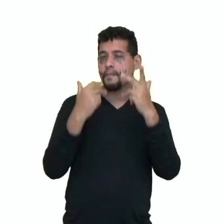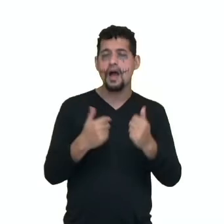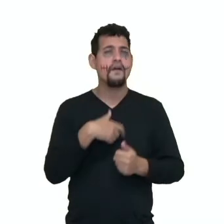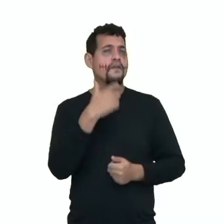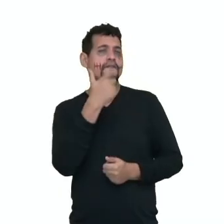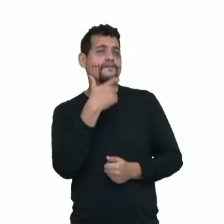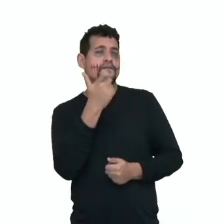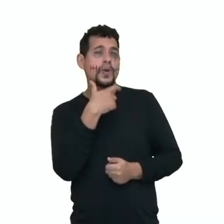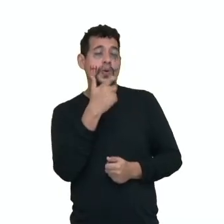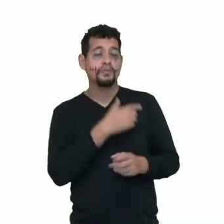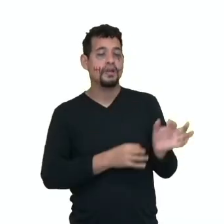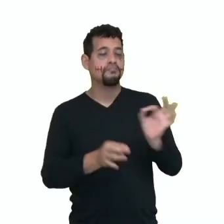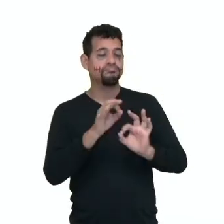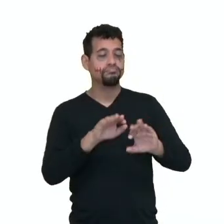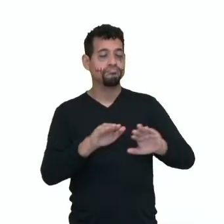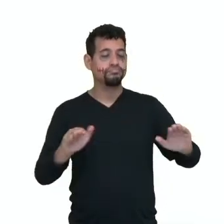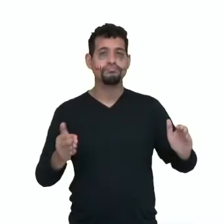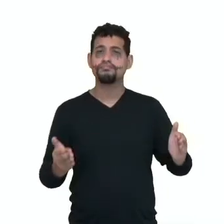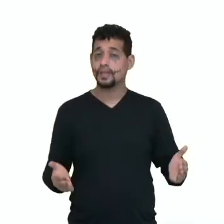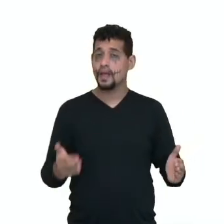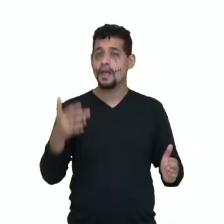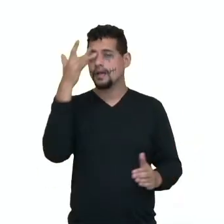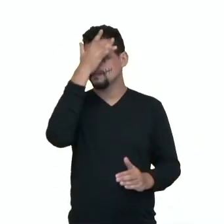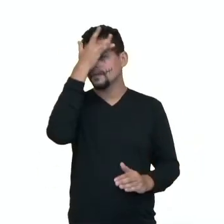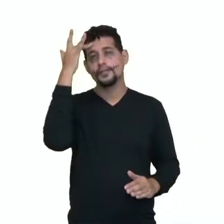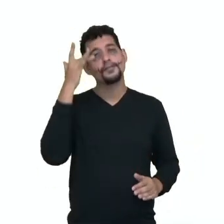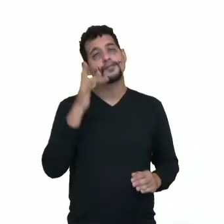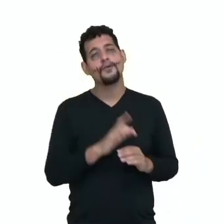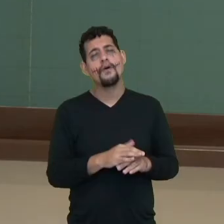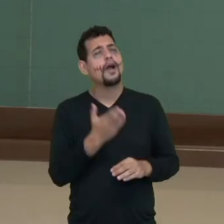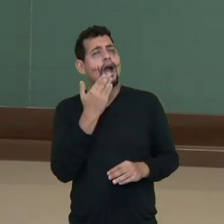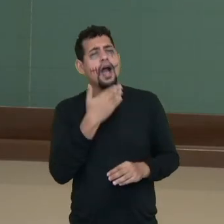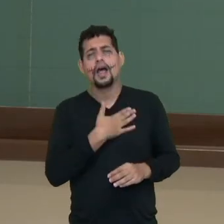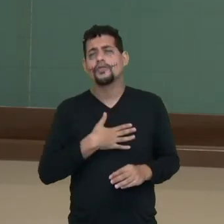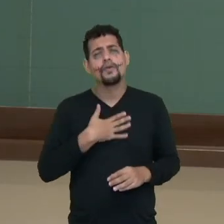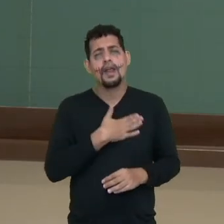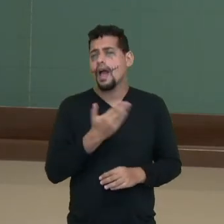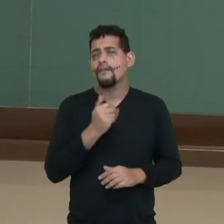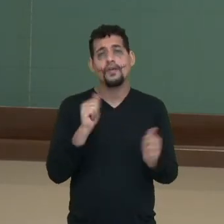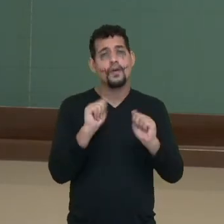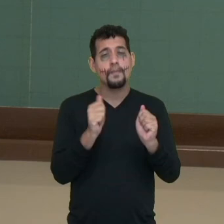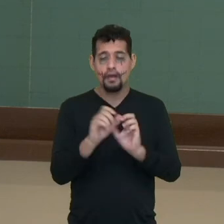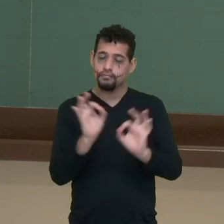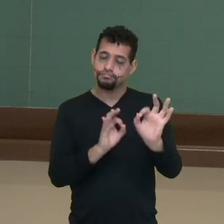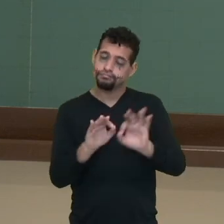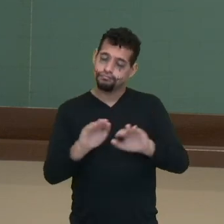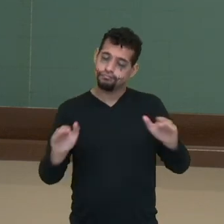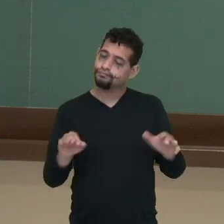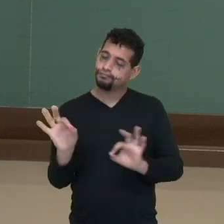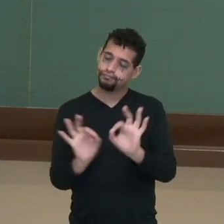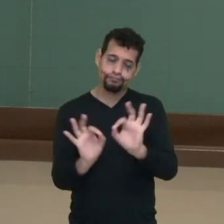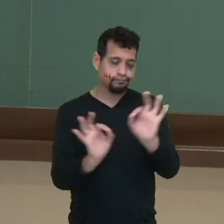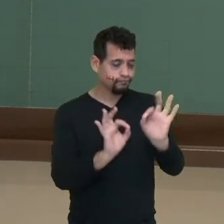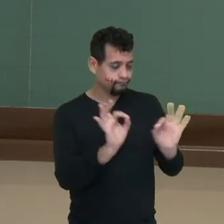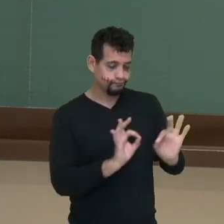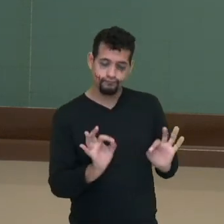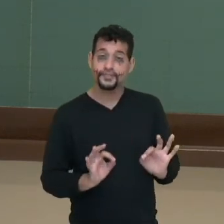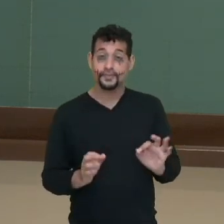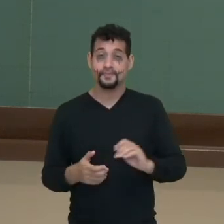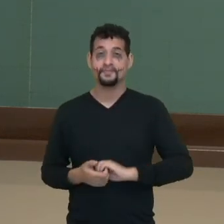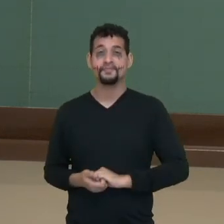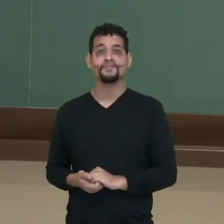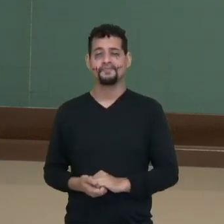persona homenageada. O terceiro nível, os pratos e as frutas da pessoa, o que ela mais gostava de